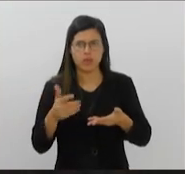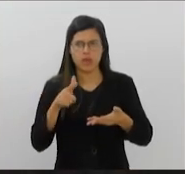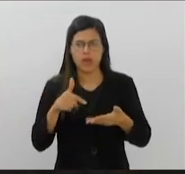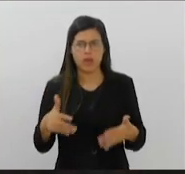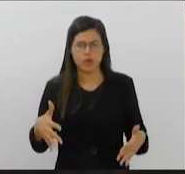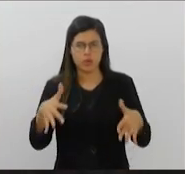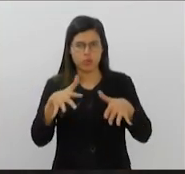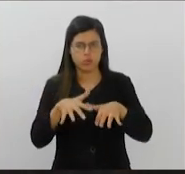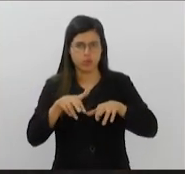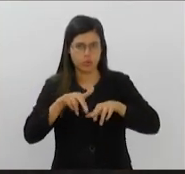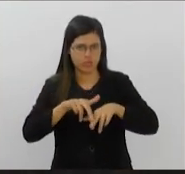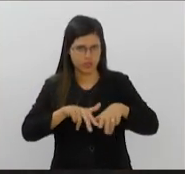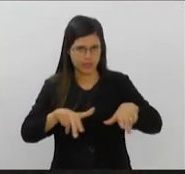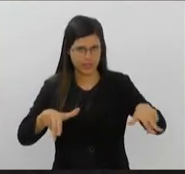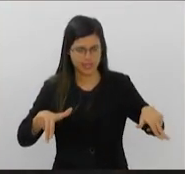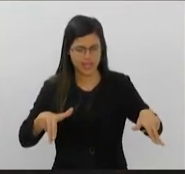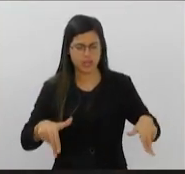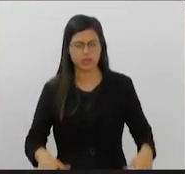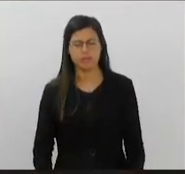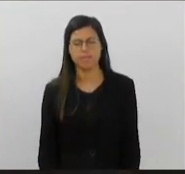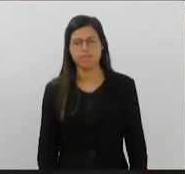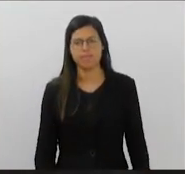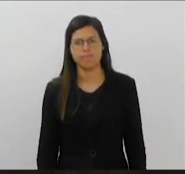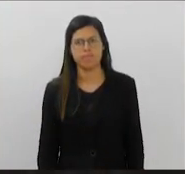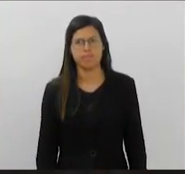e diversidade. E